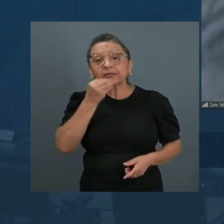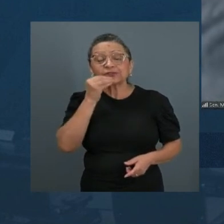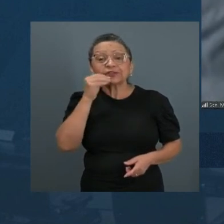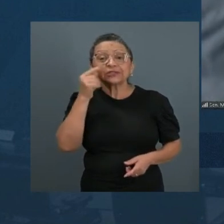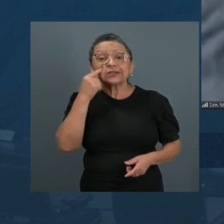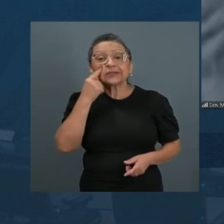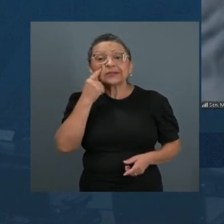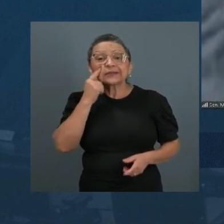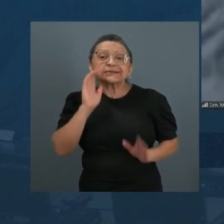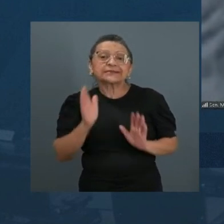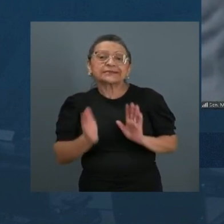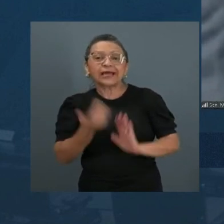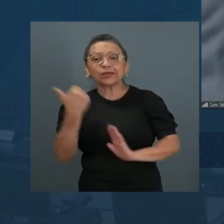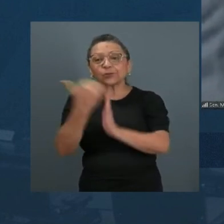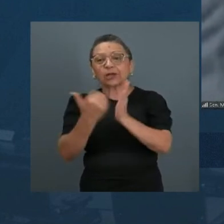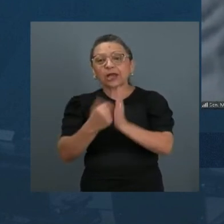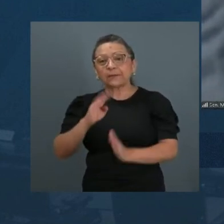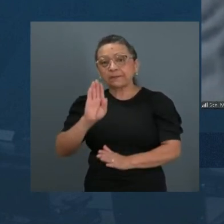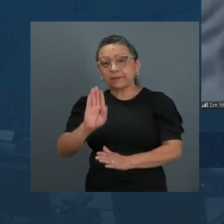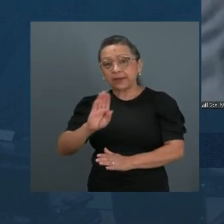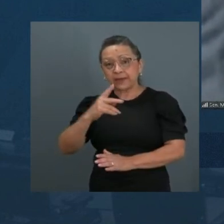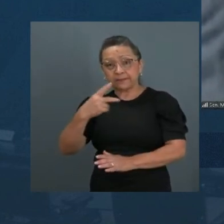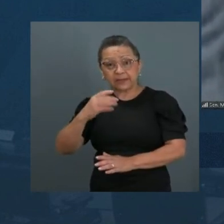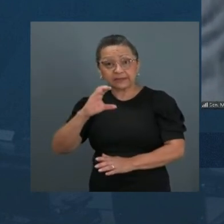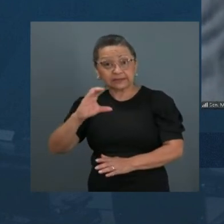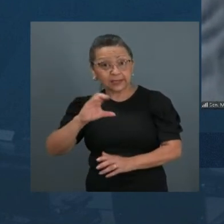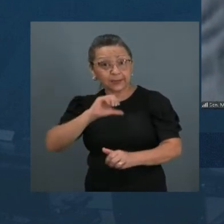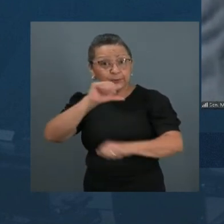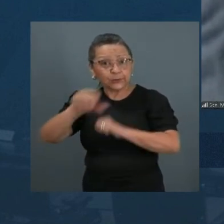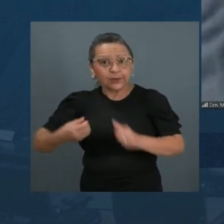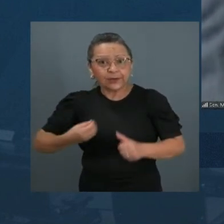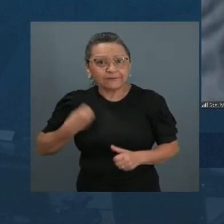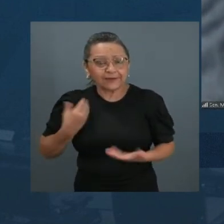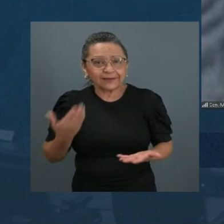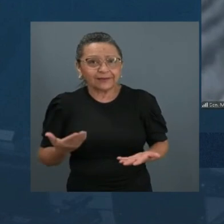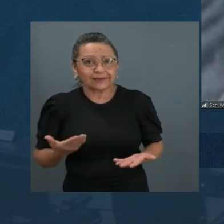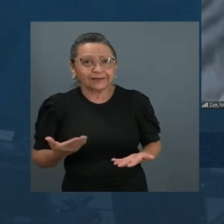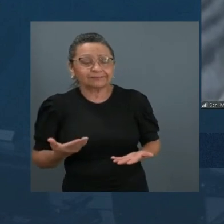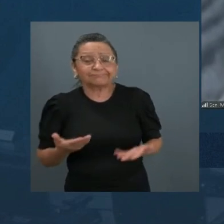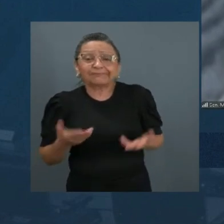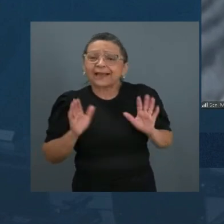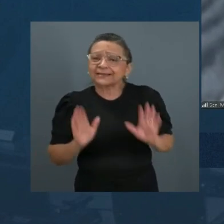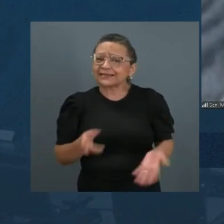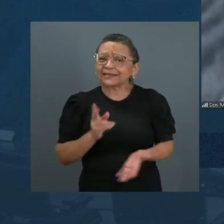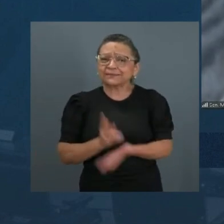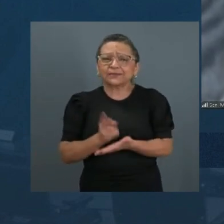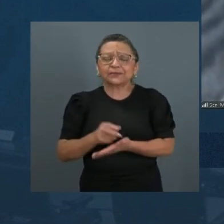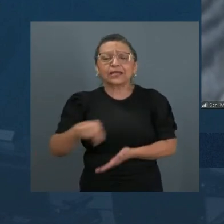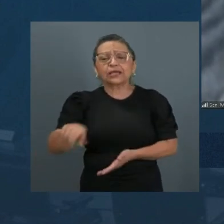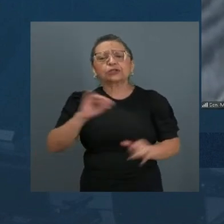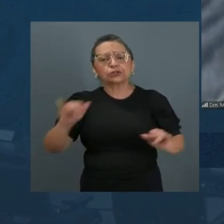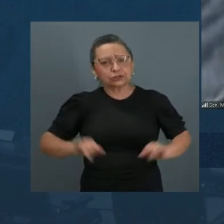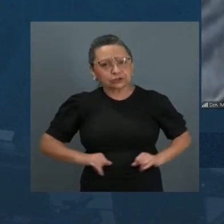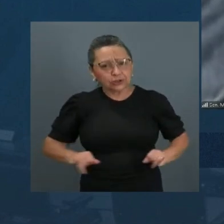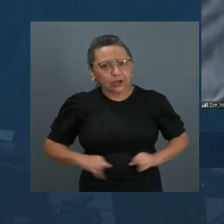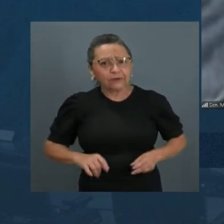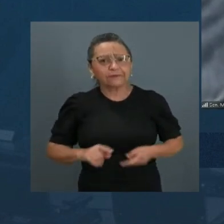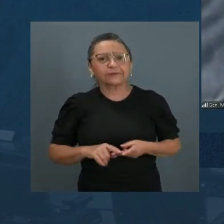do BPC e virar um contribuinte brasileiro. E mesmo assim, ele sofre, ele está